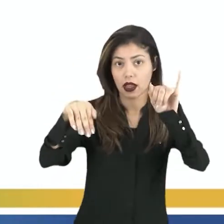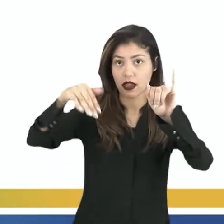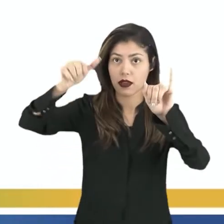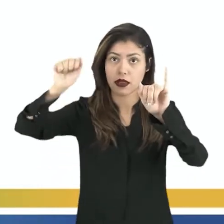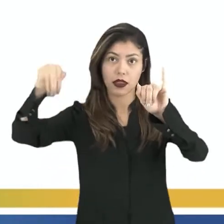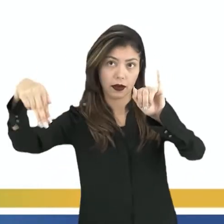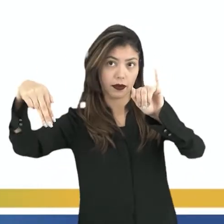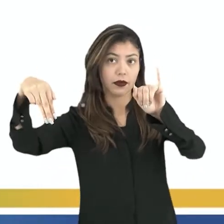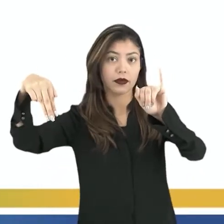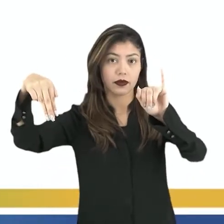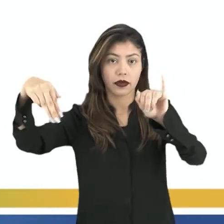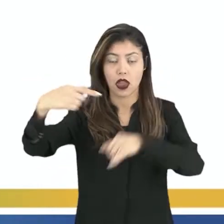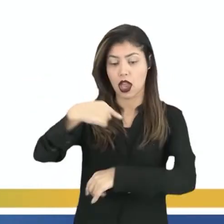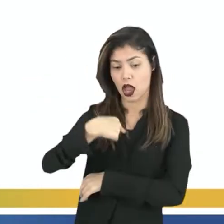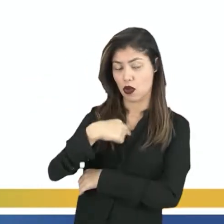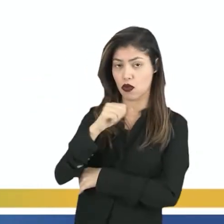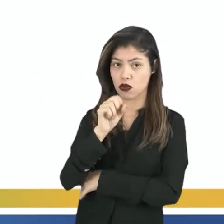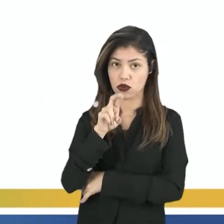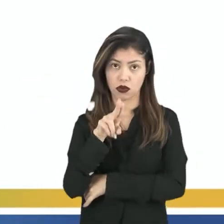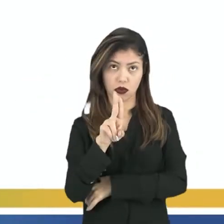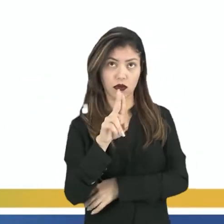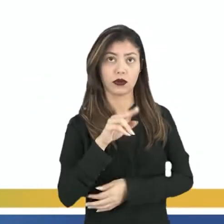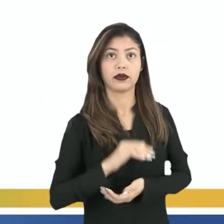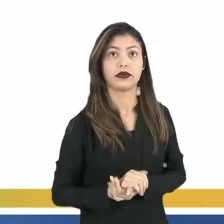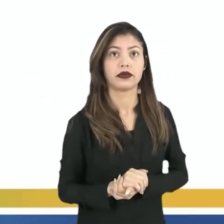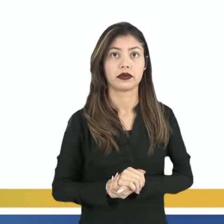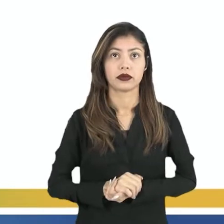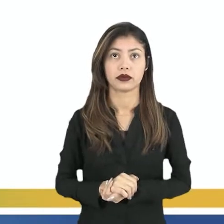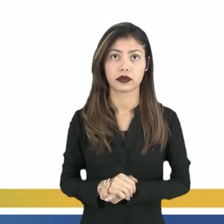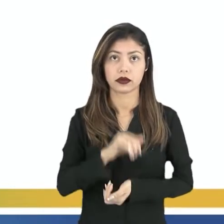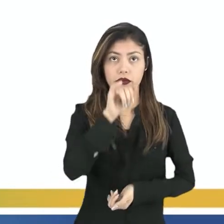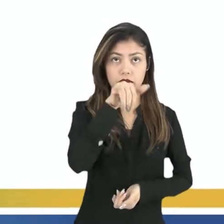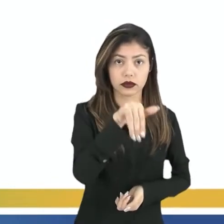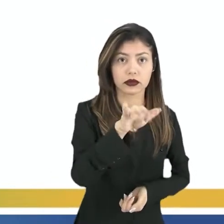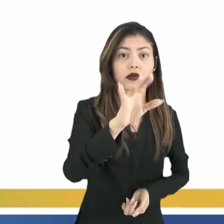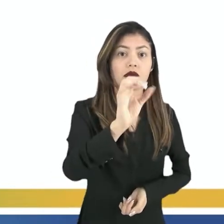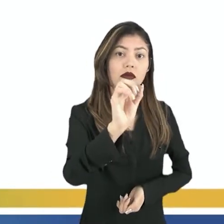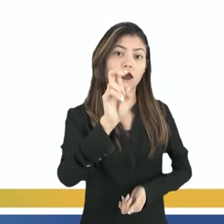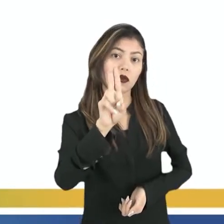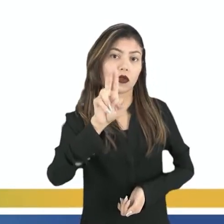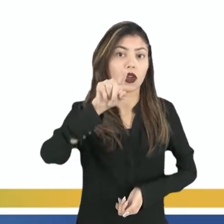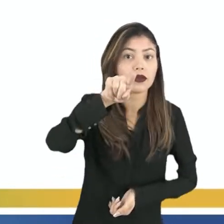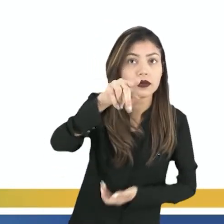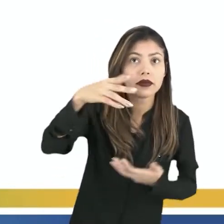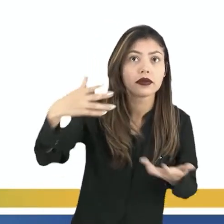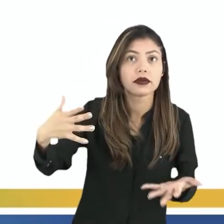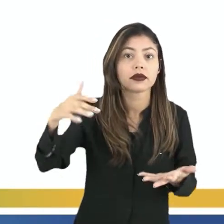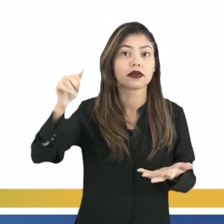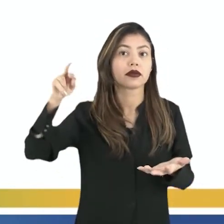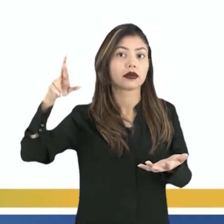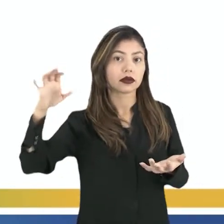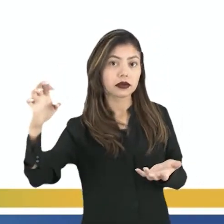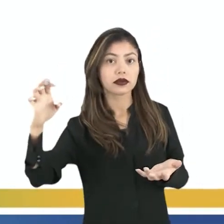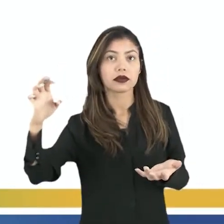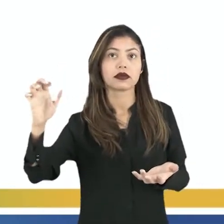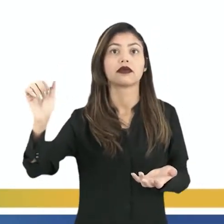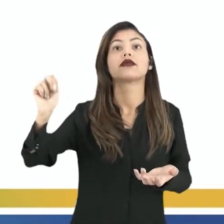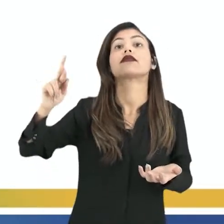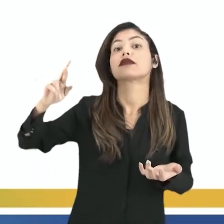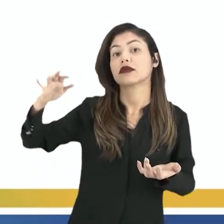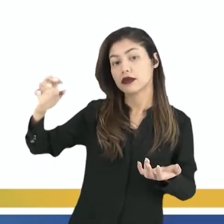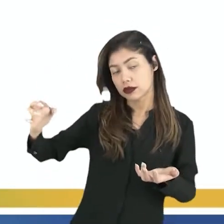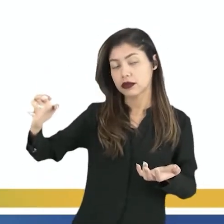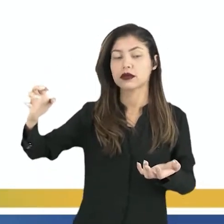que seria eu sou ou eu estou. Quando eu falo sobre you, que é você, you are. Eu vou usar o are